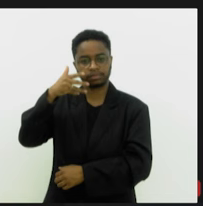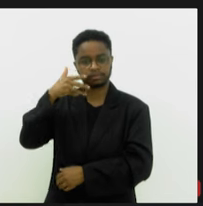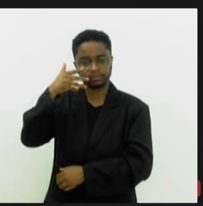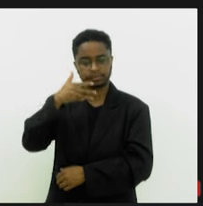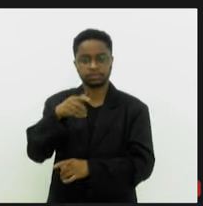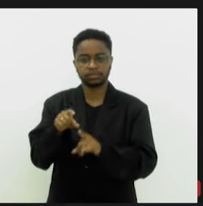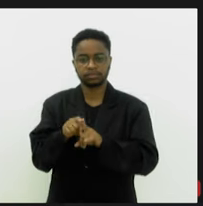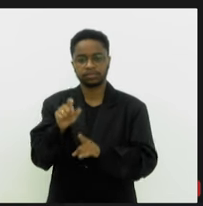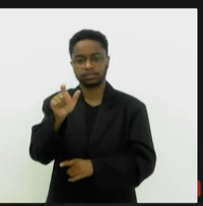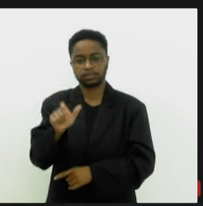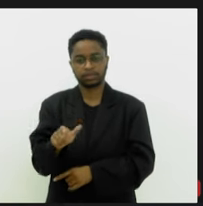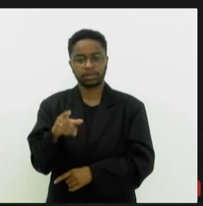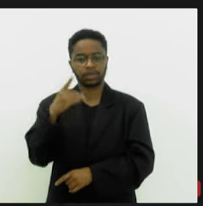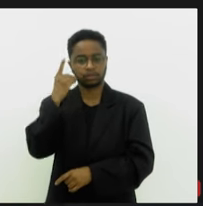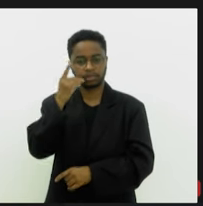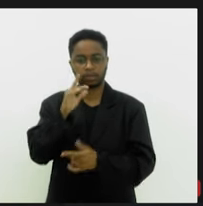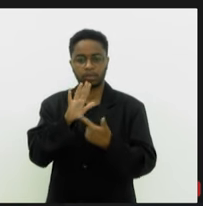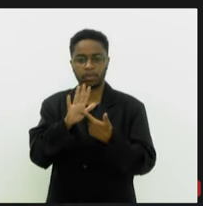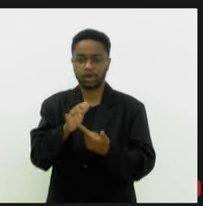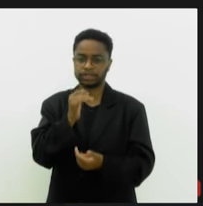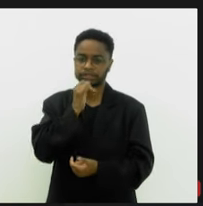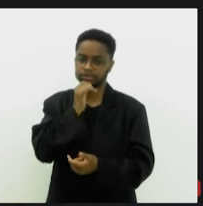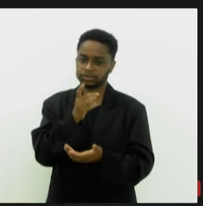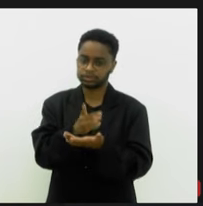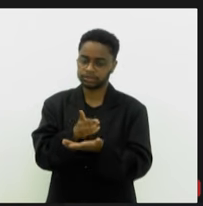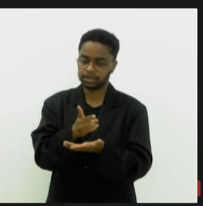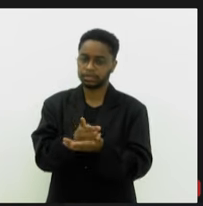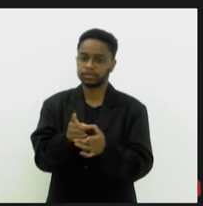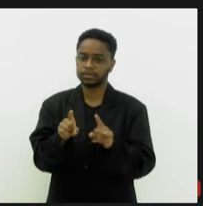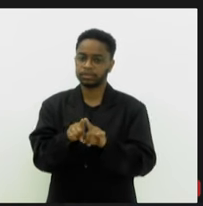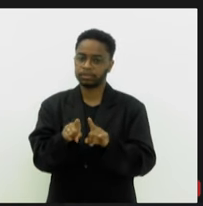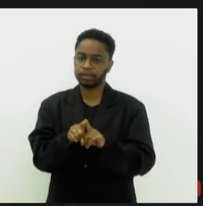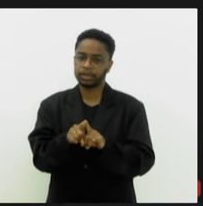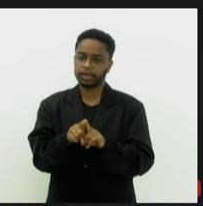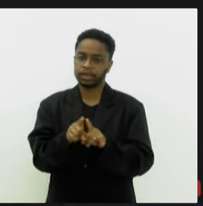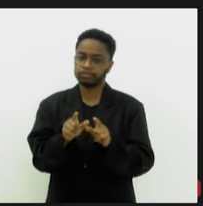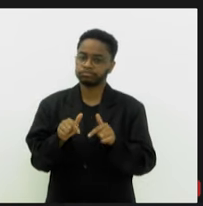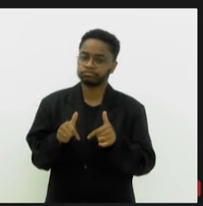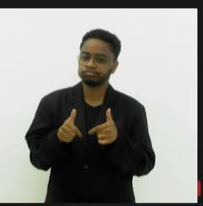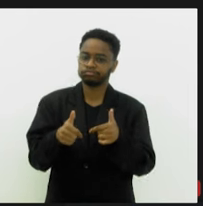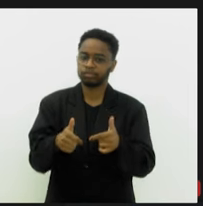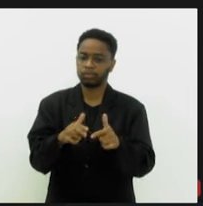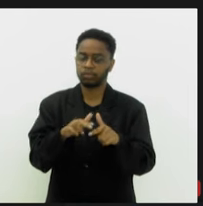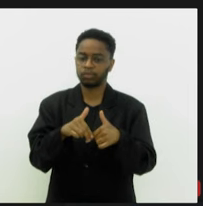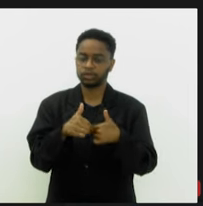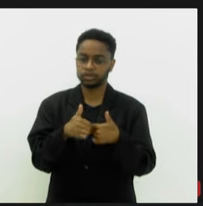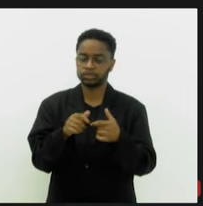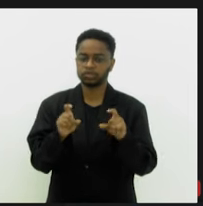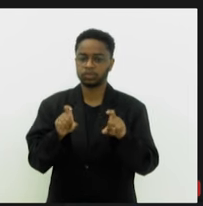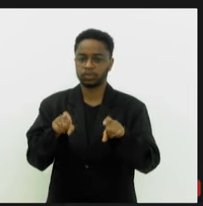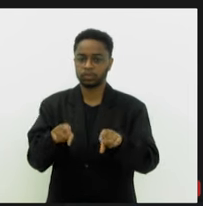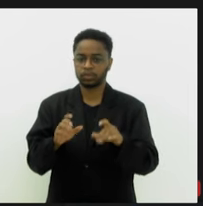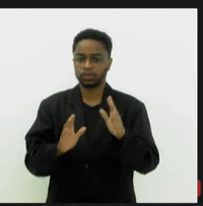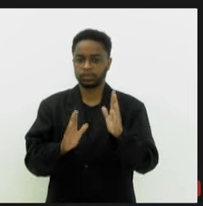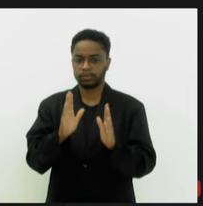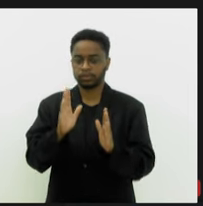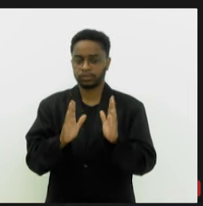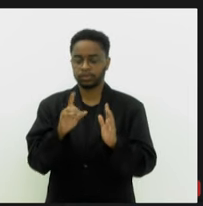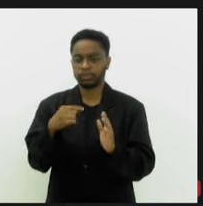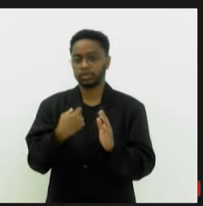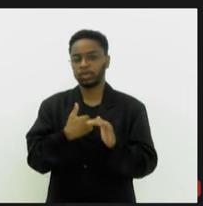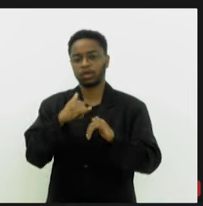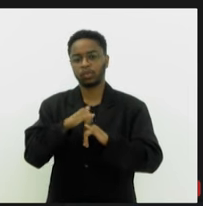um deputado exemplar, que tem muita entrega através do seu mandato. Dizer, deputado Malafaia, não